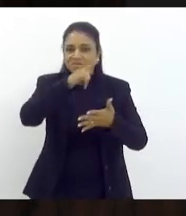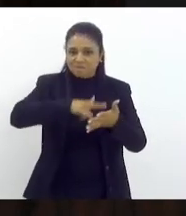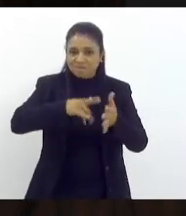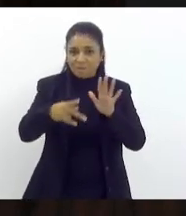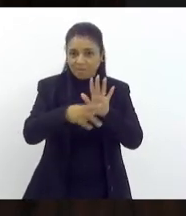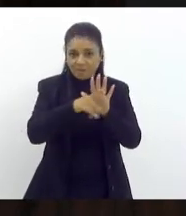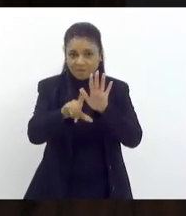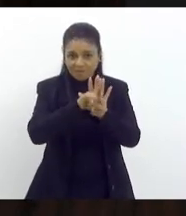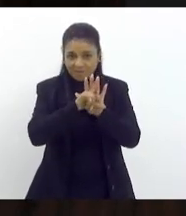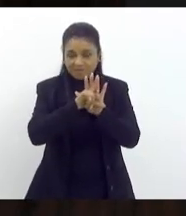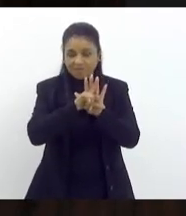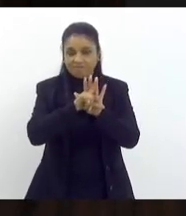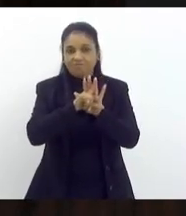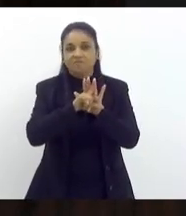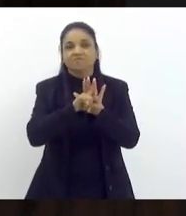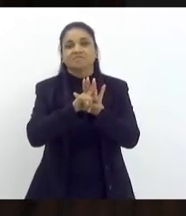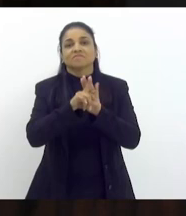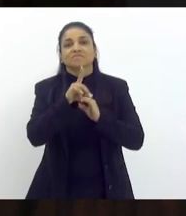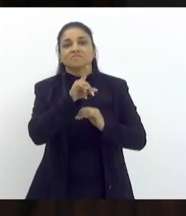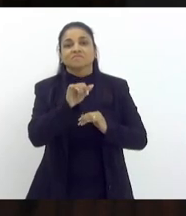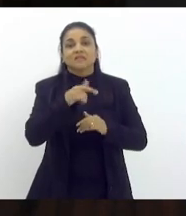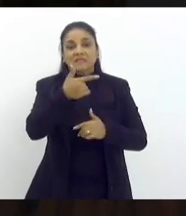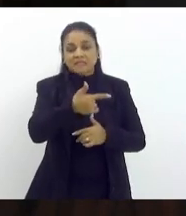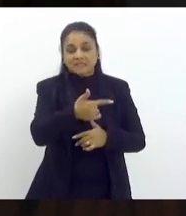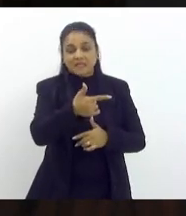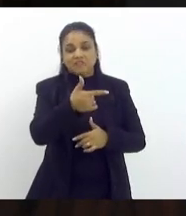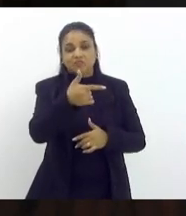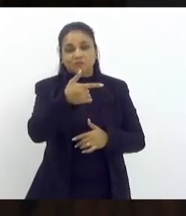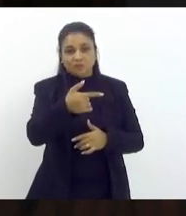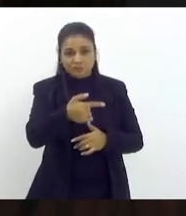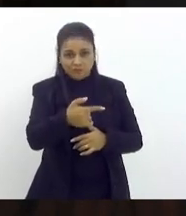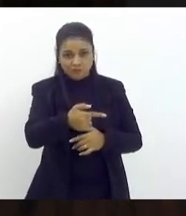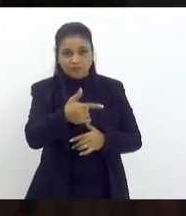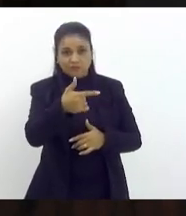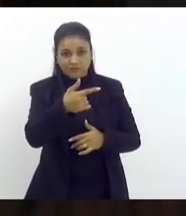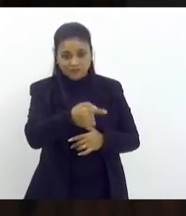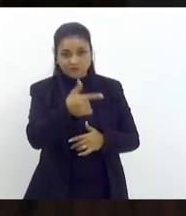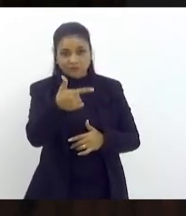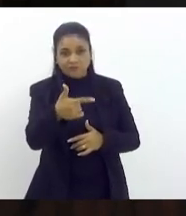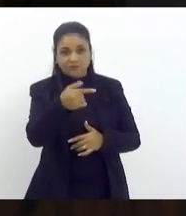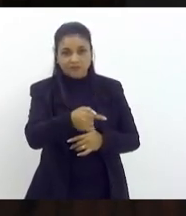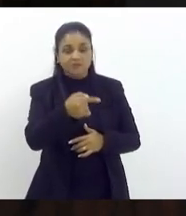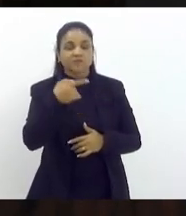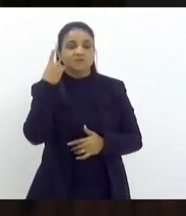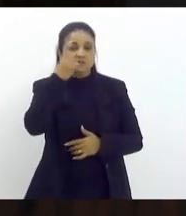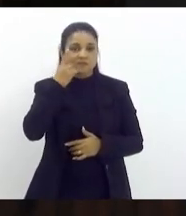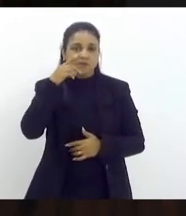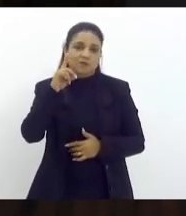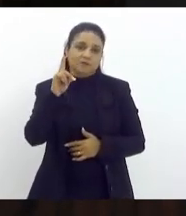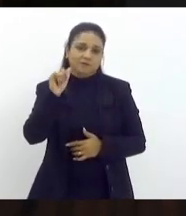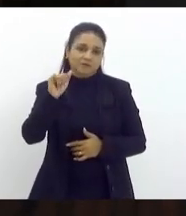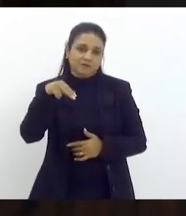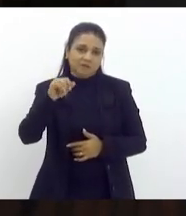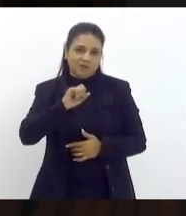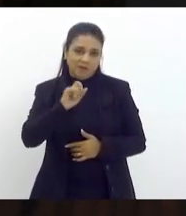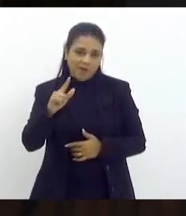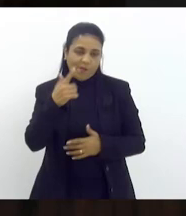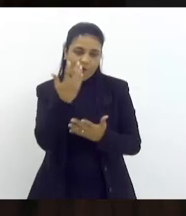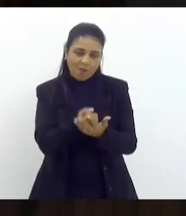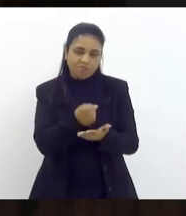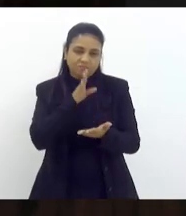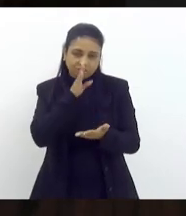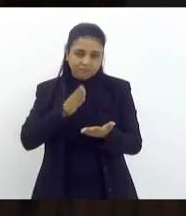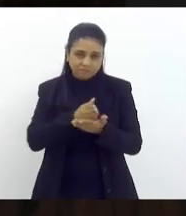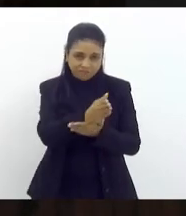é porque ele vende conclusão do dia do pl 727-23 do deputado Daniel libertos Como estão